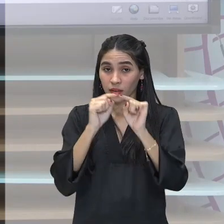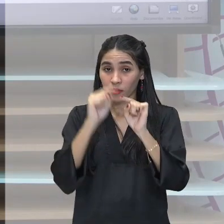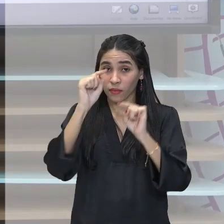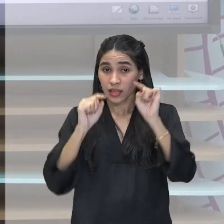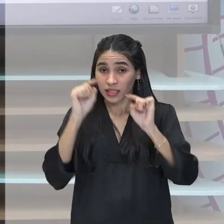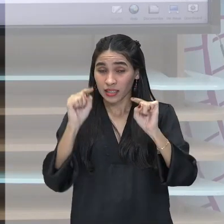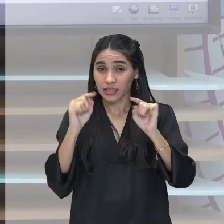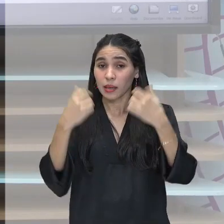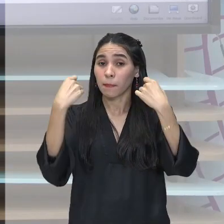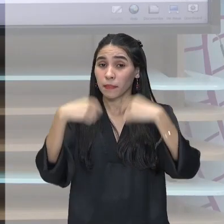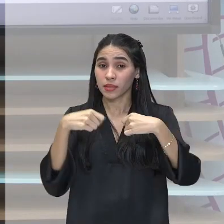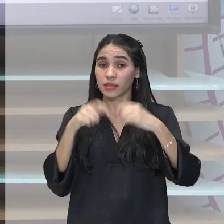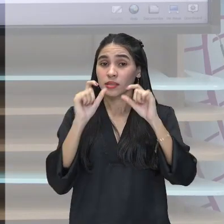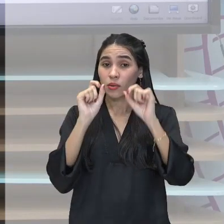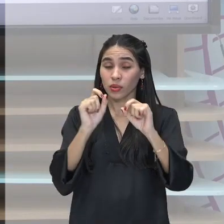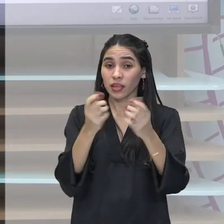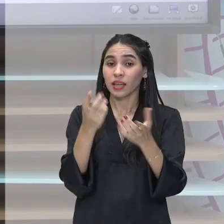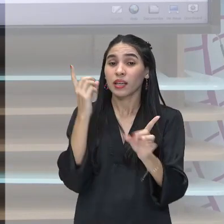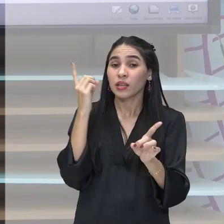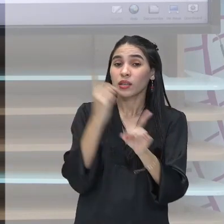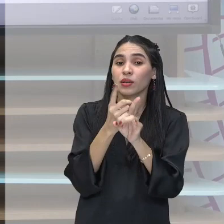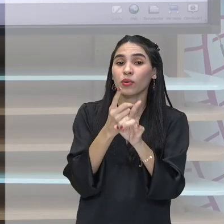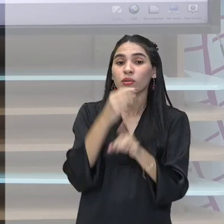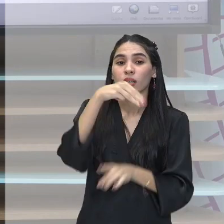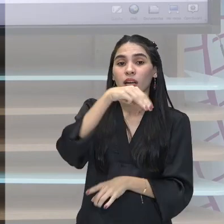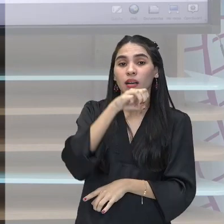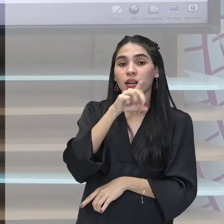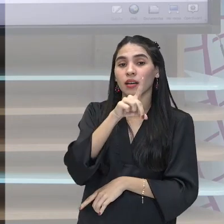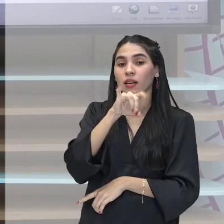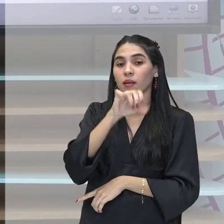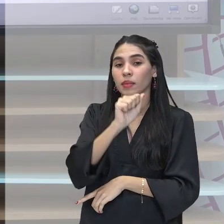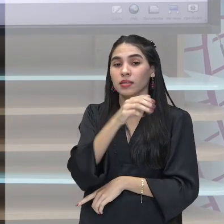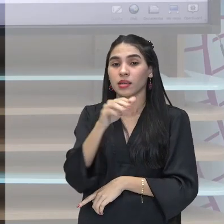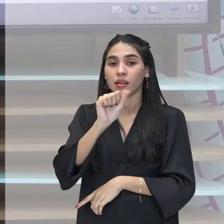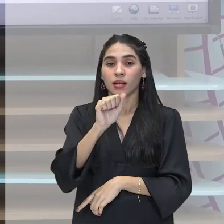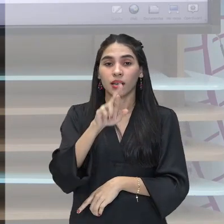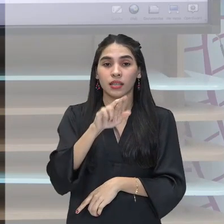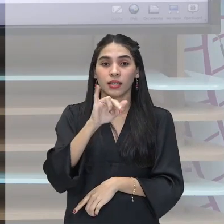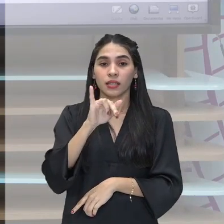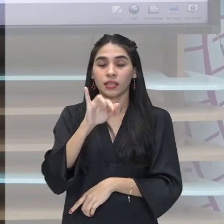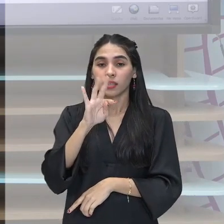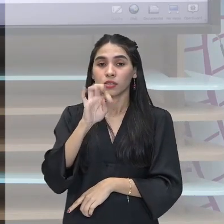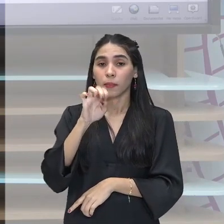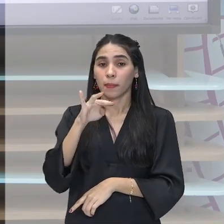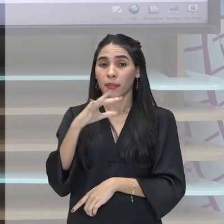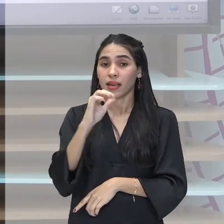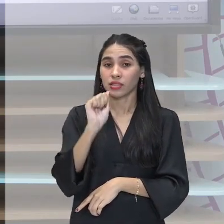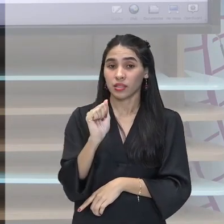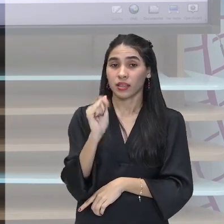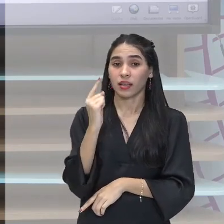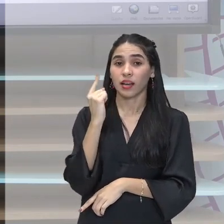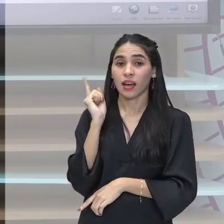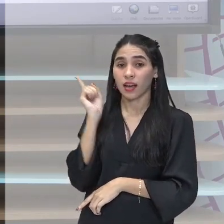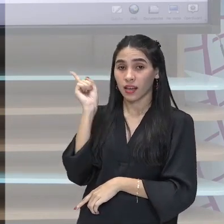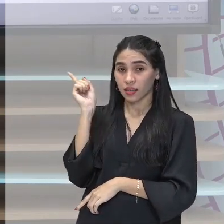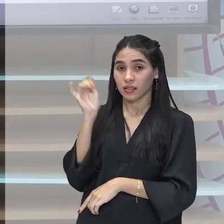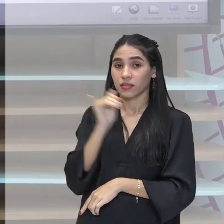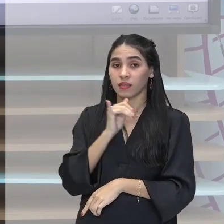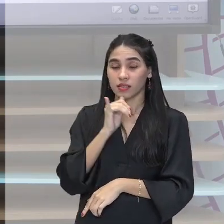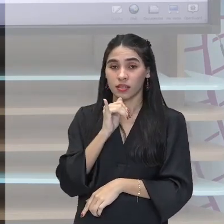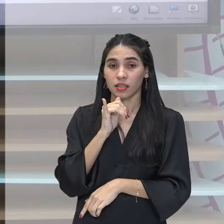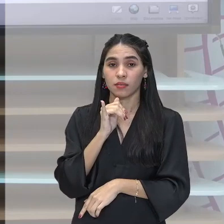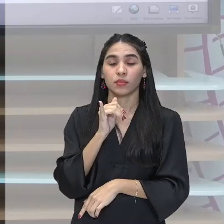variância, nós temos que determinar a média aritmética da situação. Aqui nesta